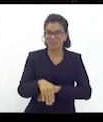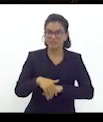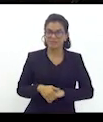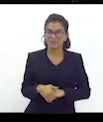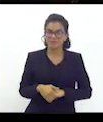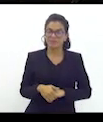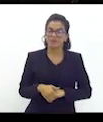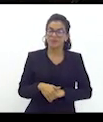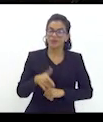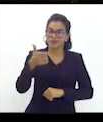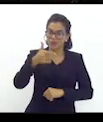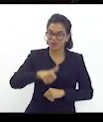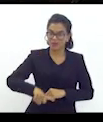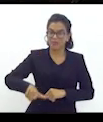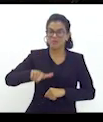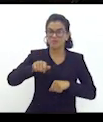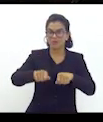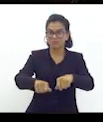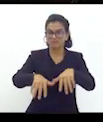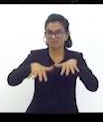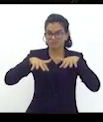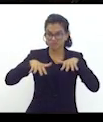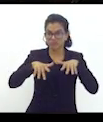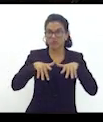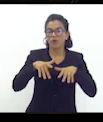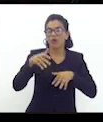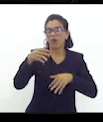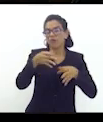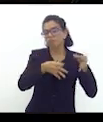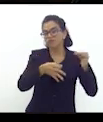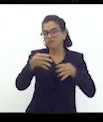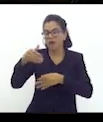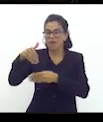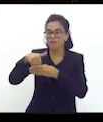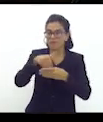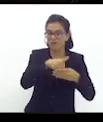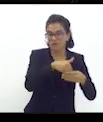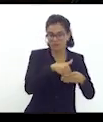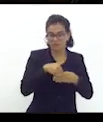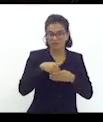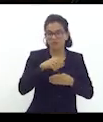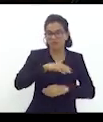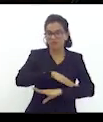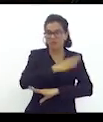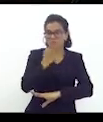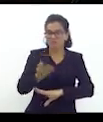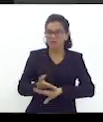do dia? Quando retornaremos com a ordem do dia. Está suspensa a sessão.